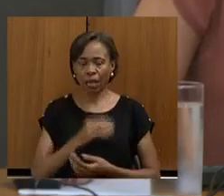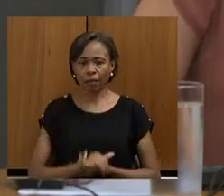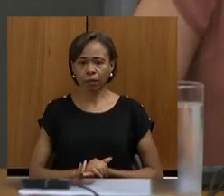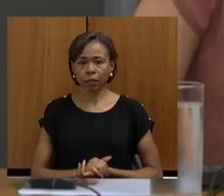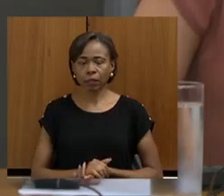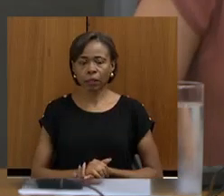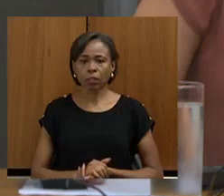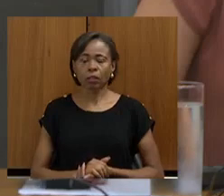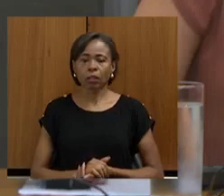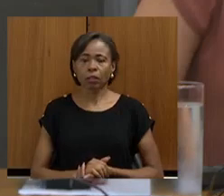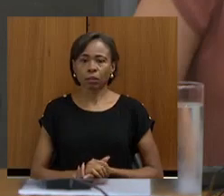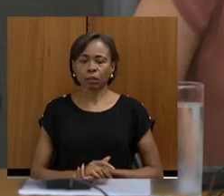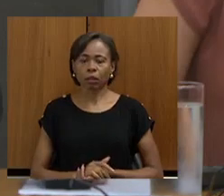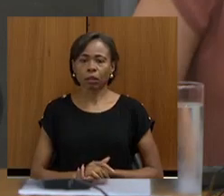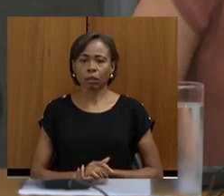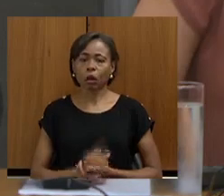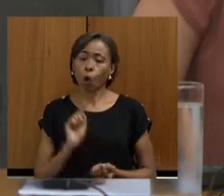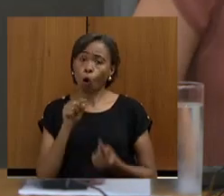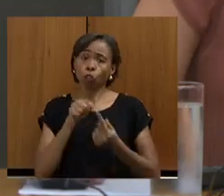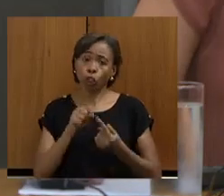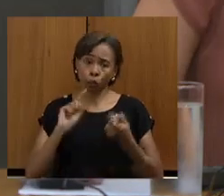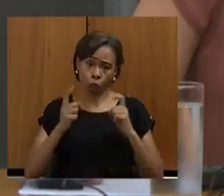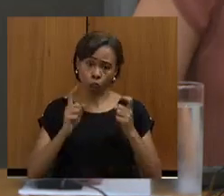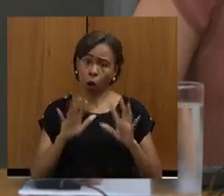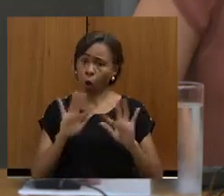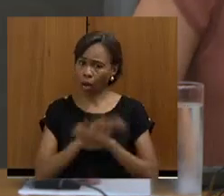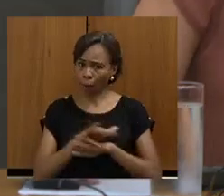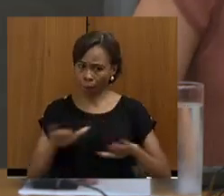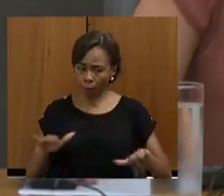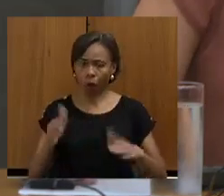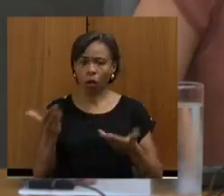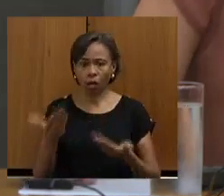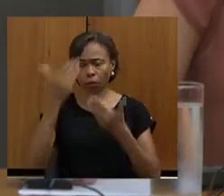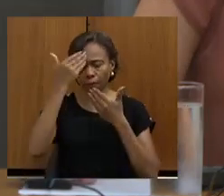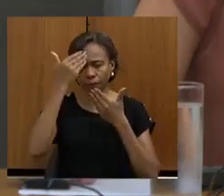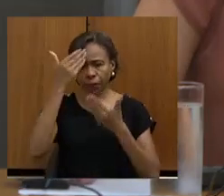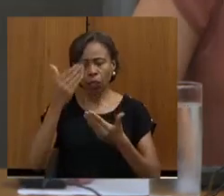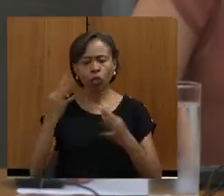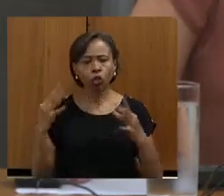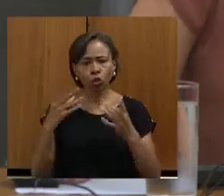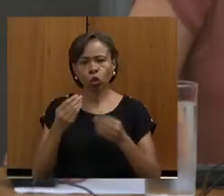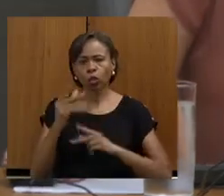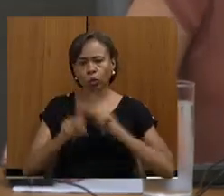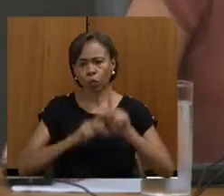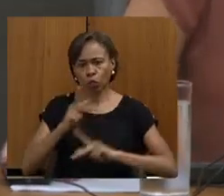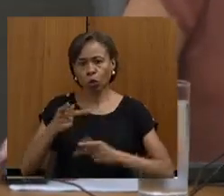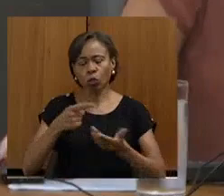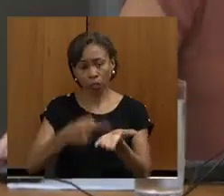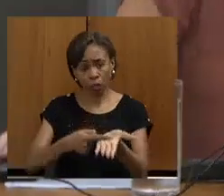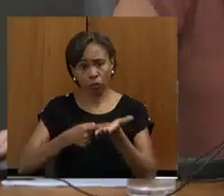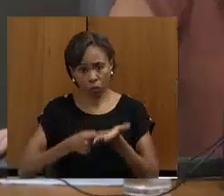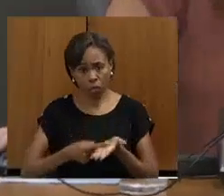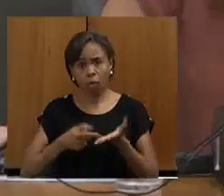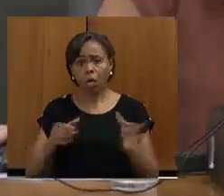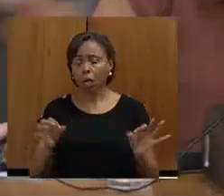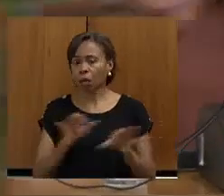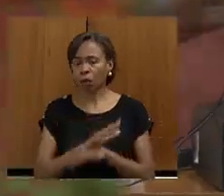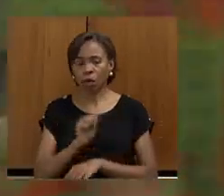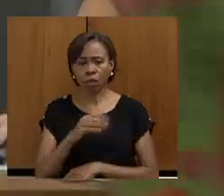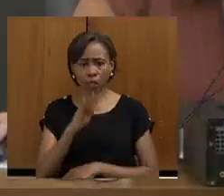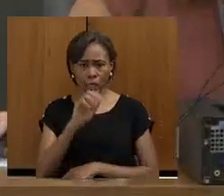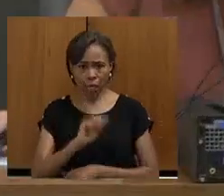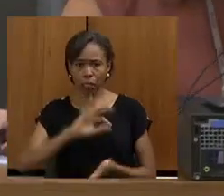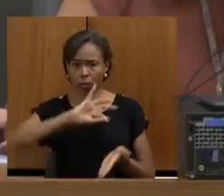Cumprida a finalidade da reunião, a presidência agradece a presença de todos os convidados, público, determina a lavratura da